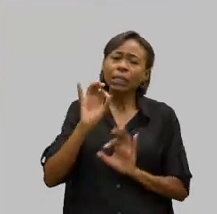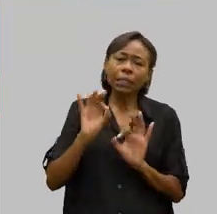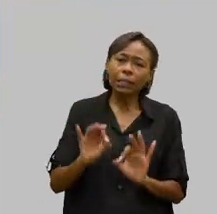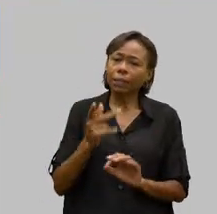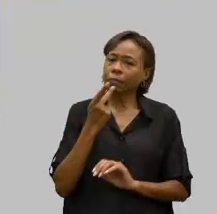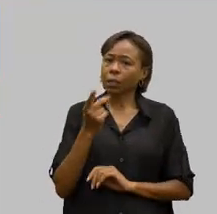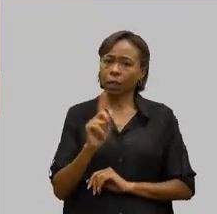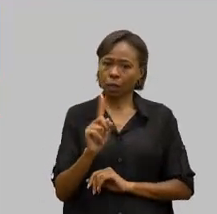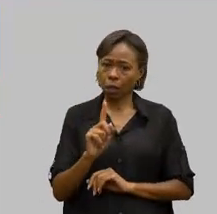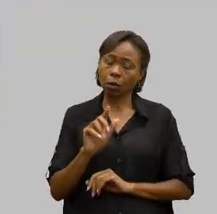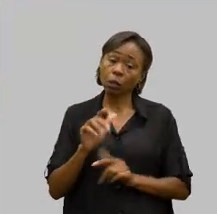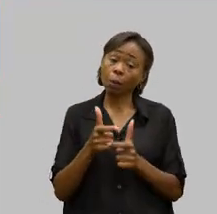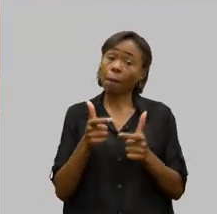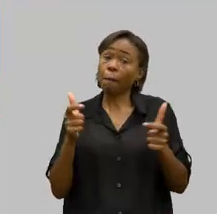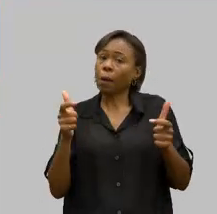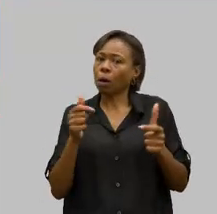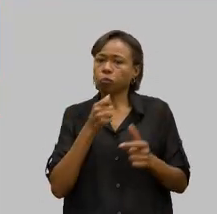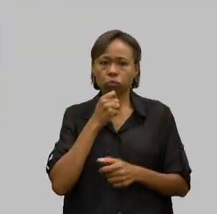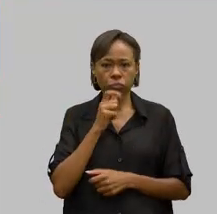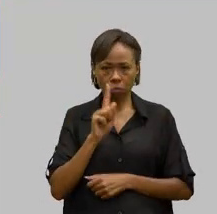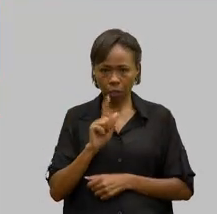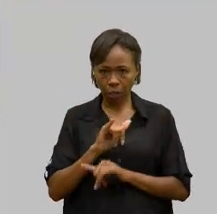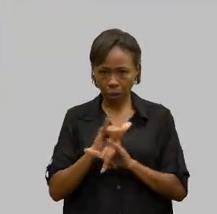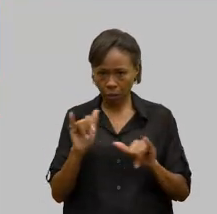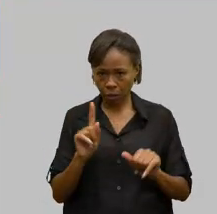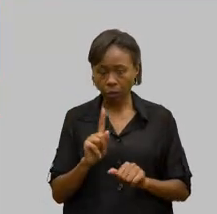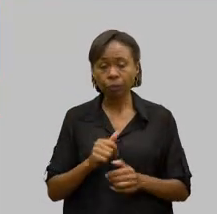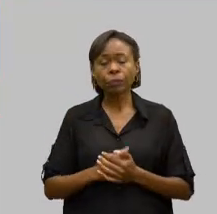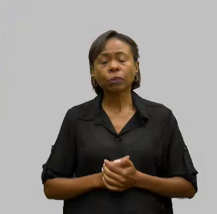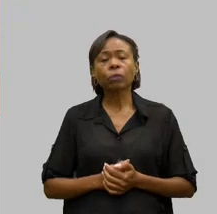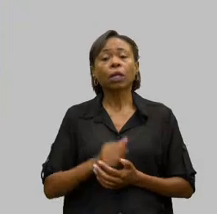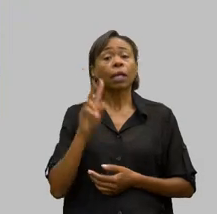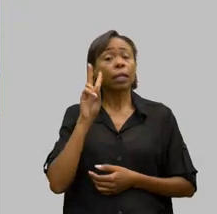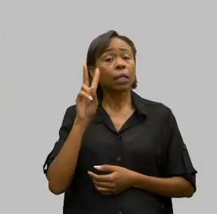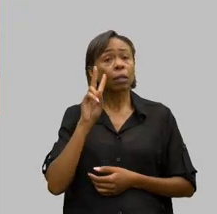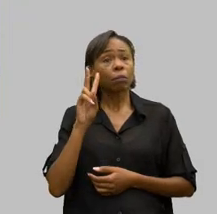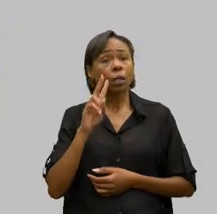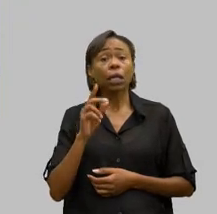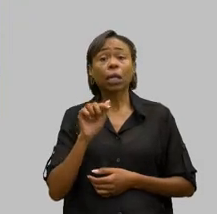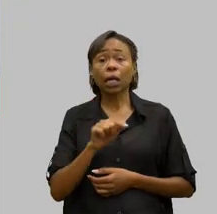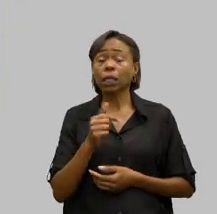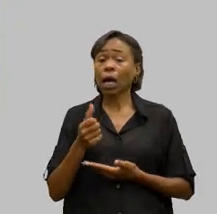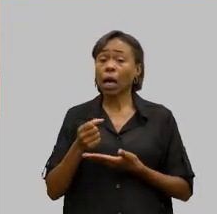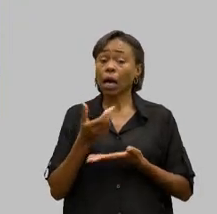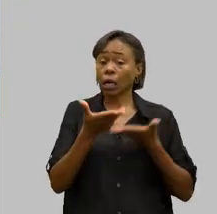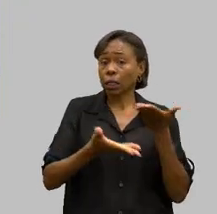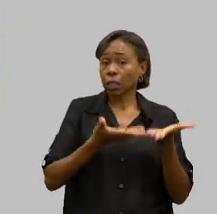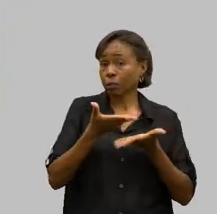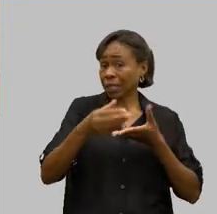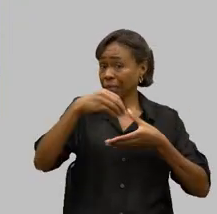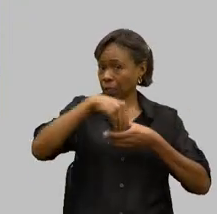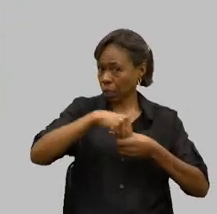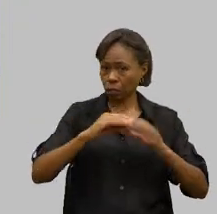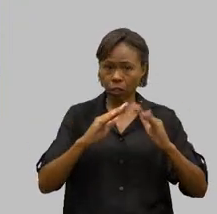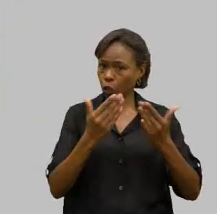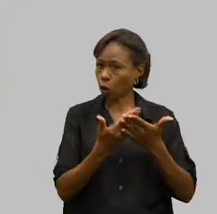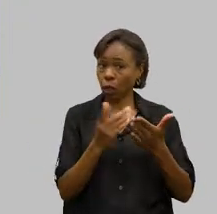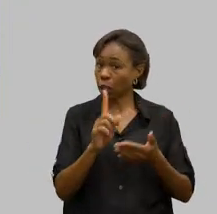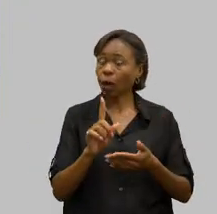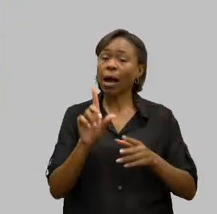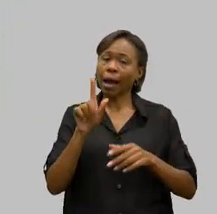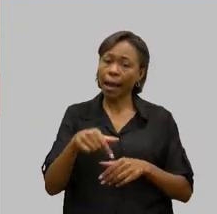ampliação. Está ok? Lembrando que os núcleos NAIS não são para atendimento dentro das escolas, é de ações preventivas,